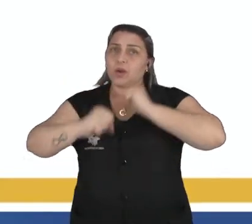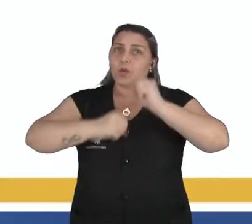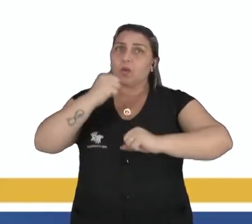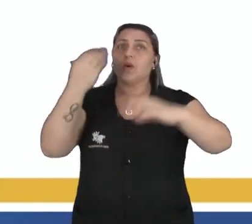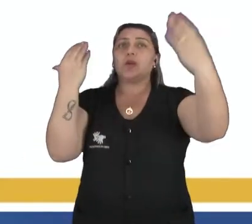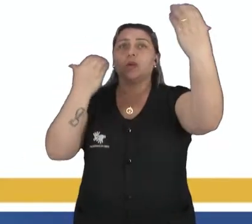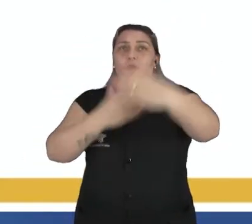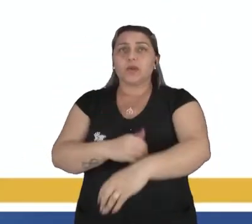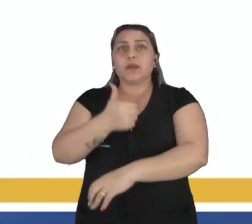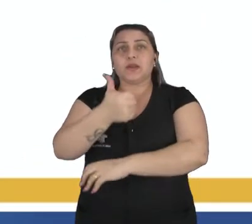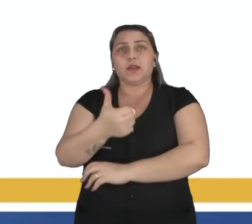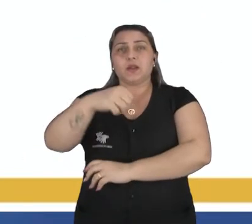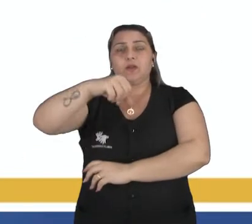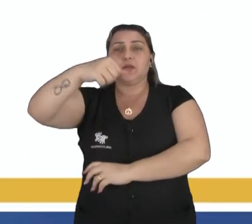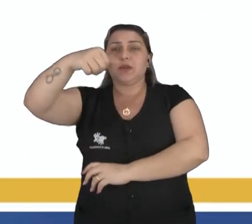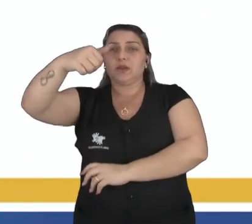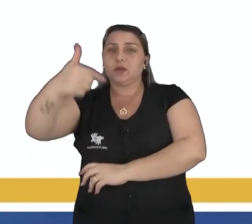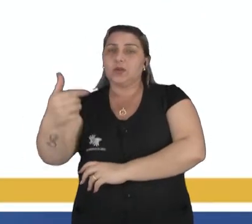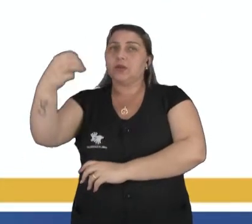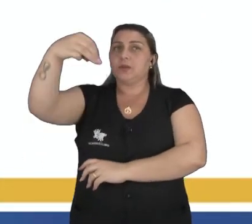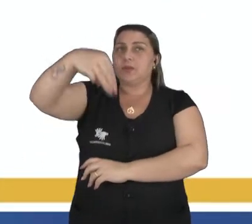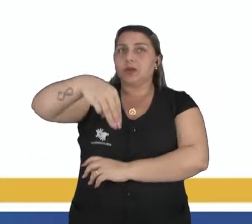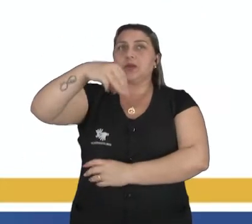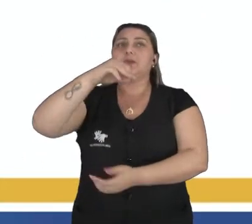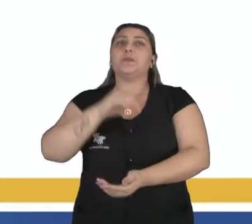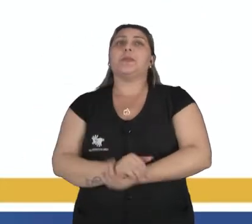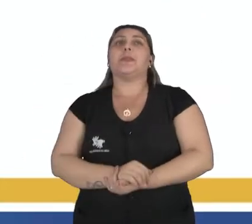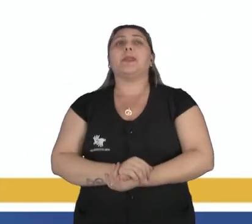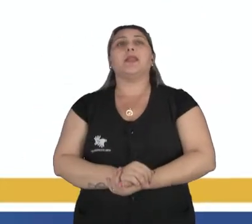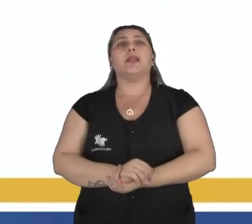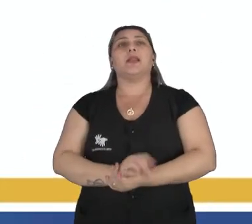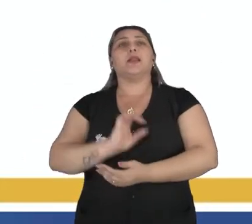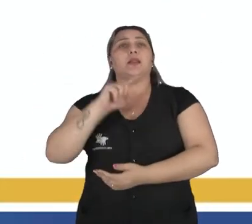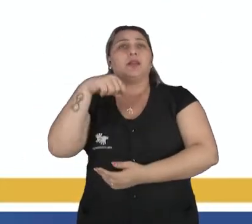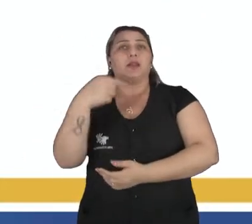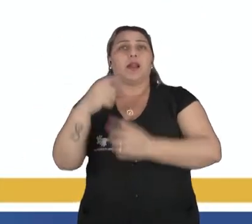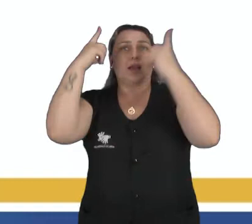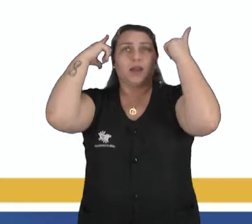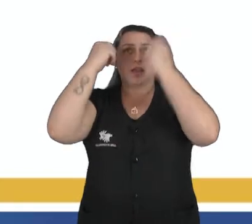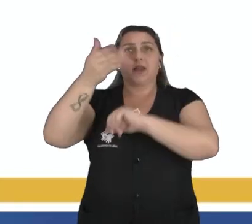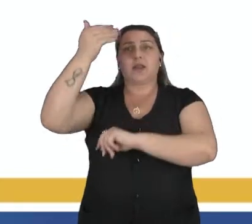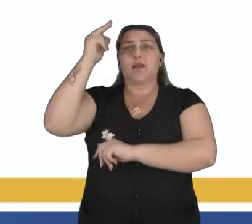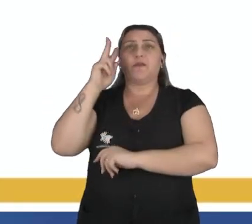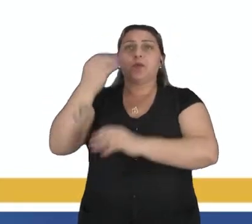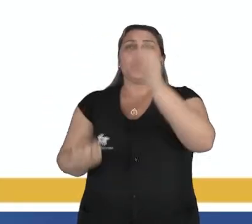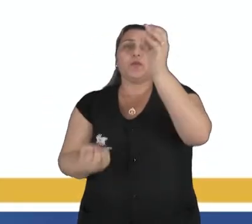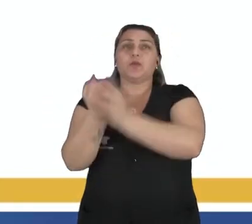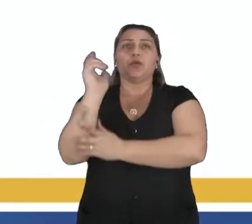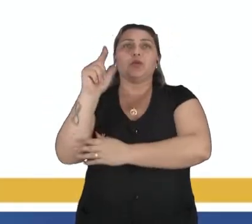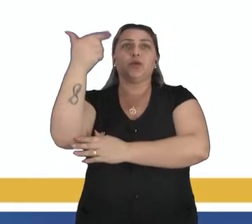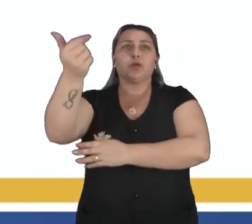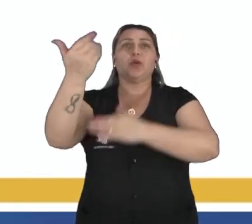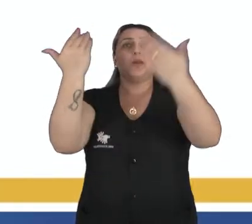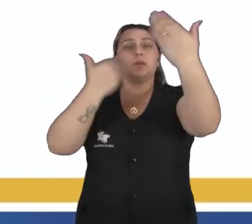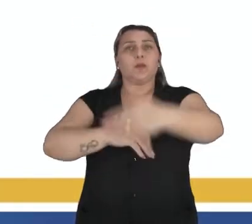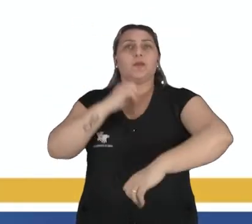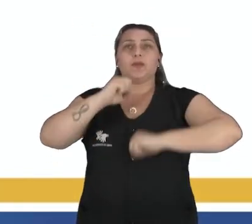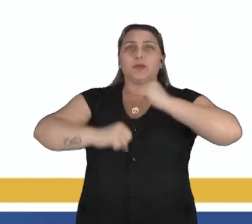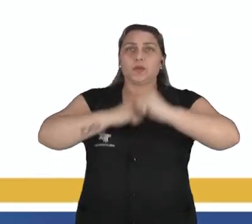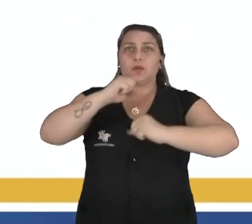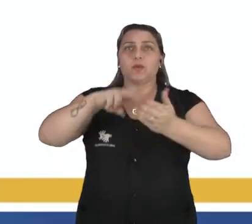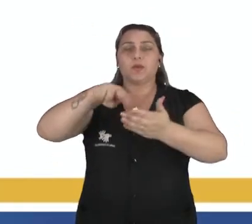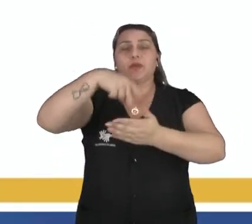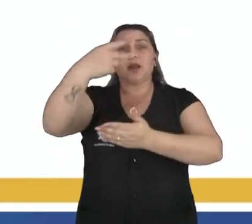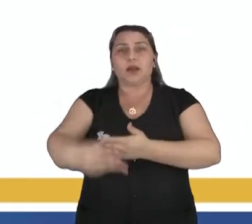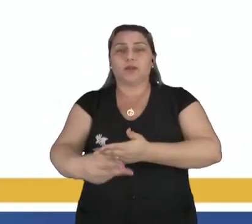percurso de 192 metros. Posteriormente, a Grécia Antiga viu o surgimento de outras provas de